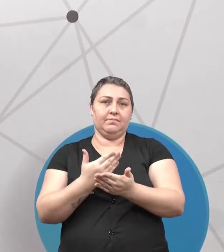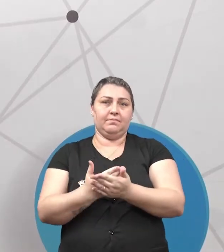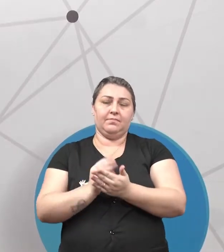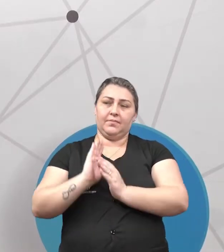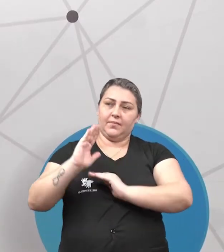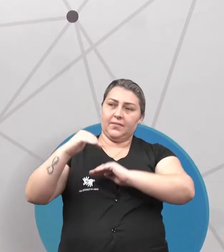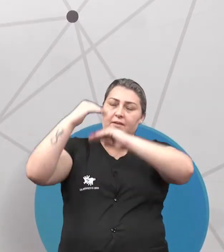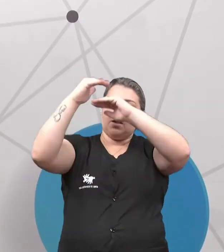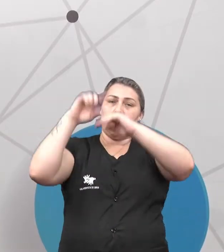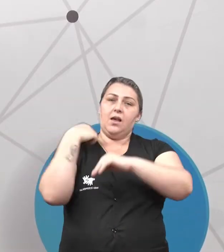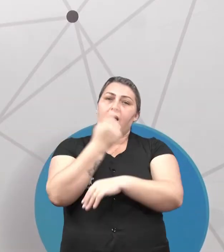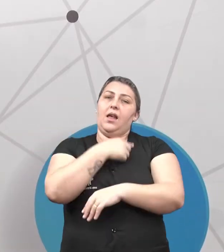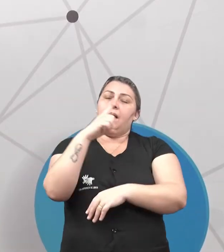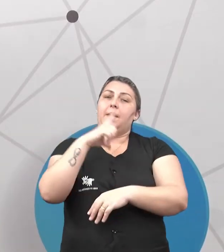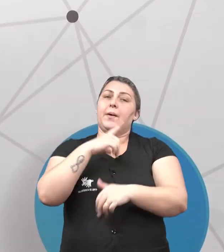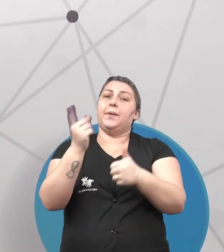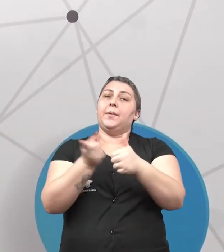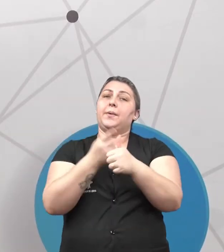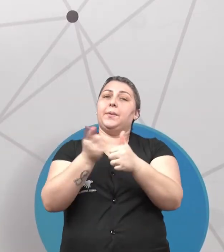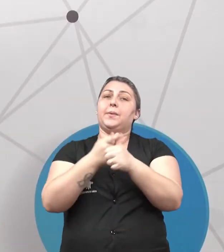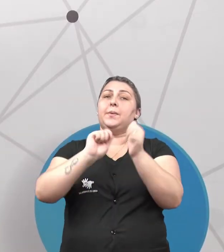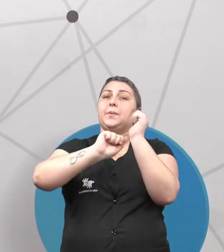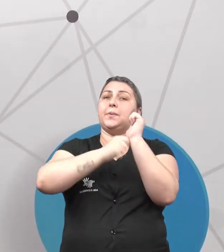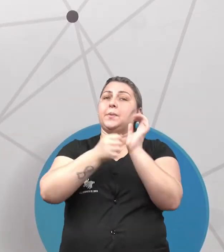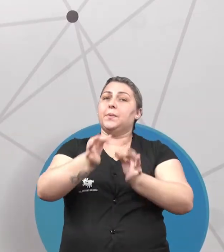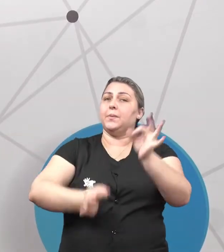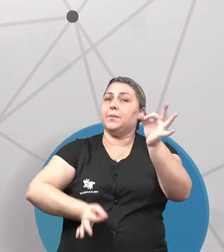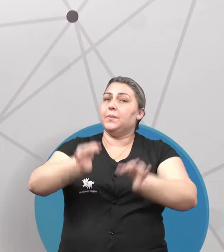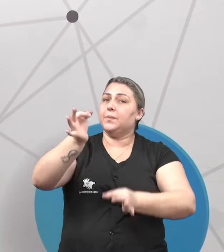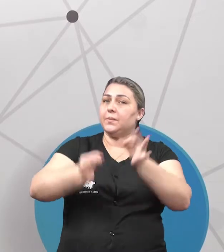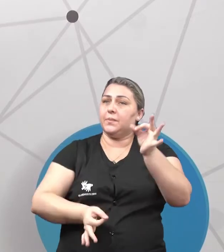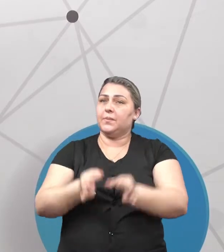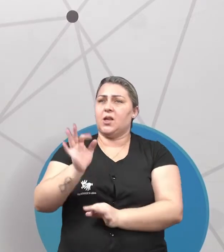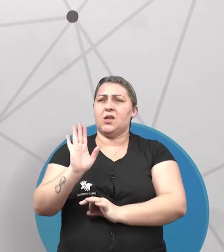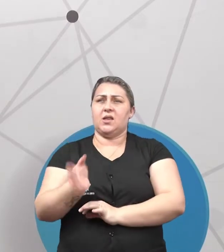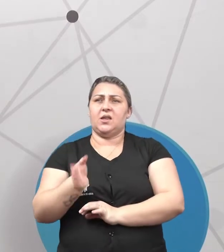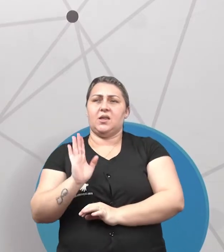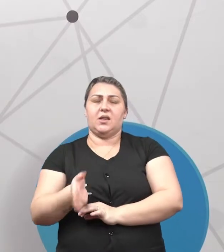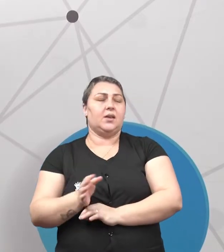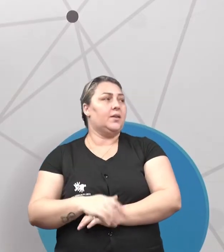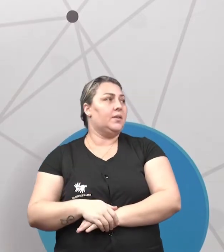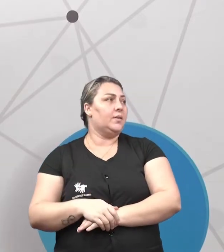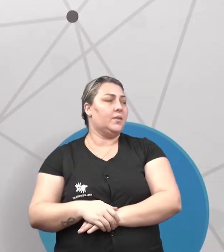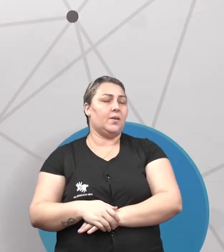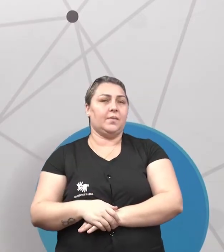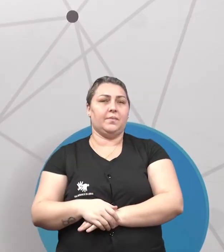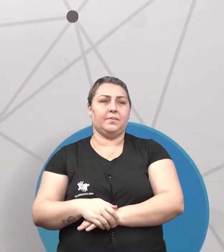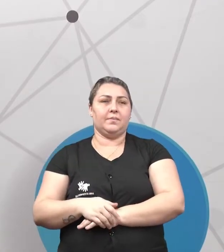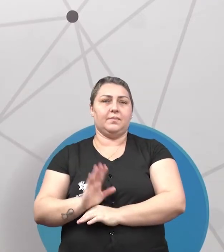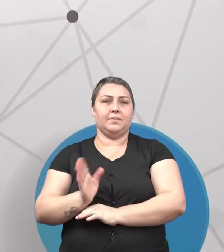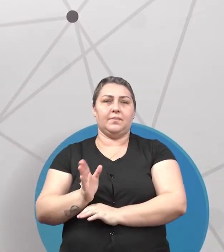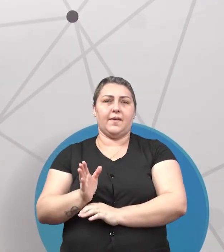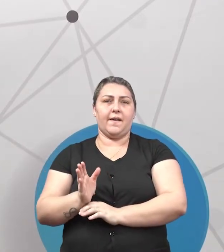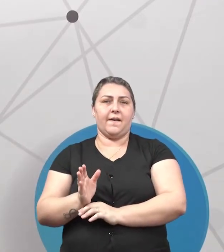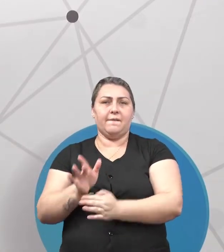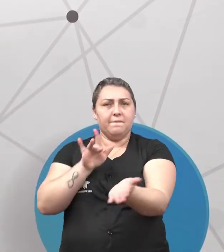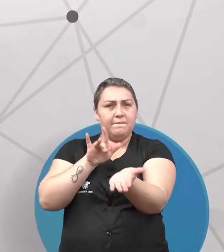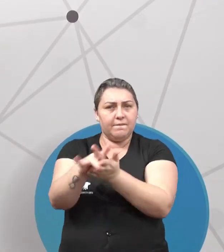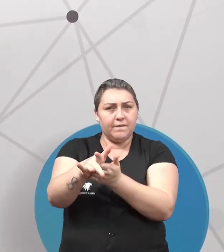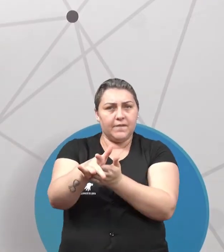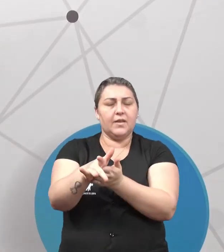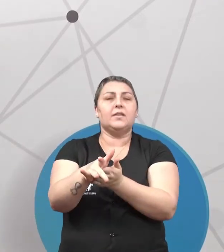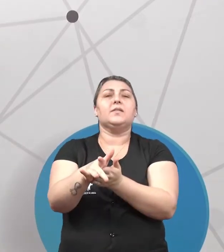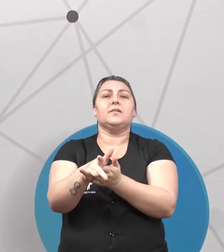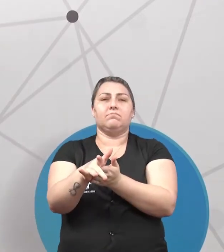evolução, a gente tem os primeiros códigos jurídicos, né? Eu acho que vocês já ouviram a expressão olho por olho, dente por dente, né? Que aí é